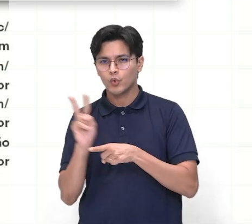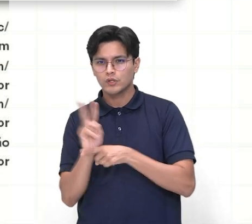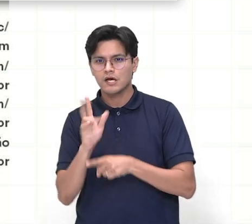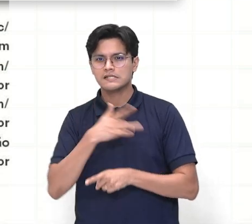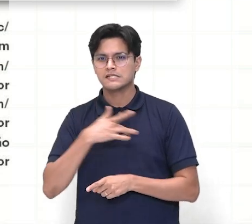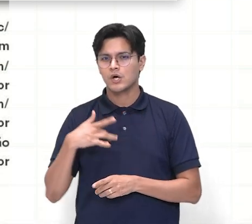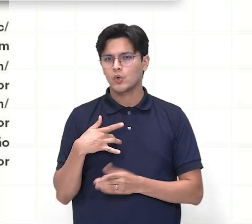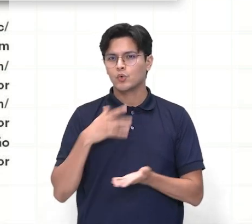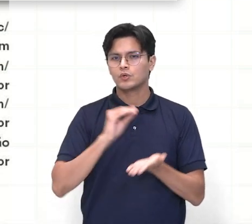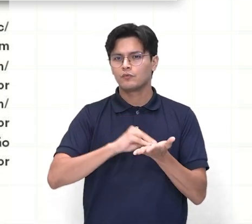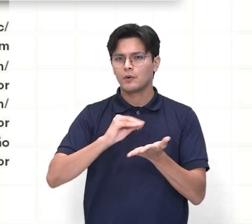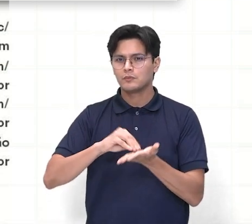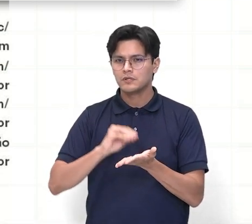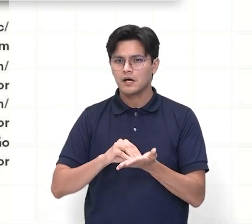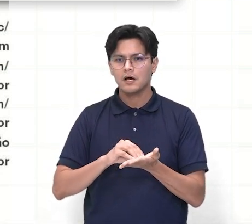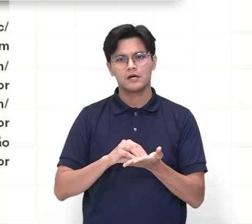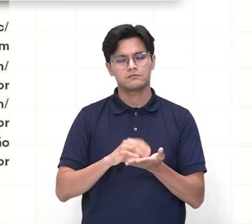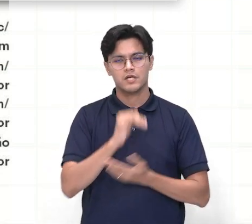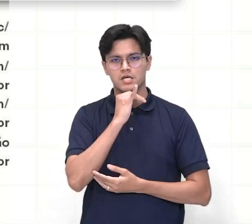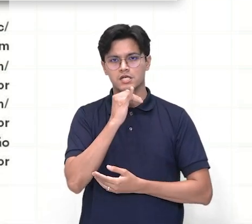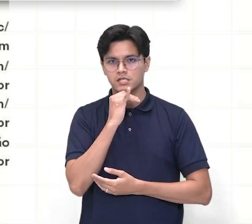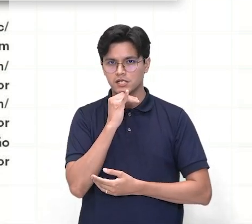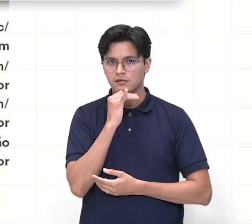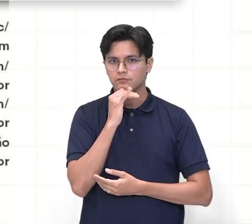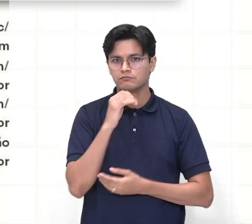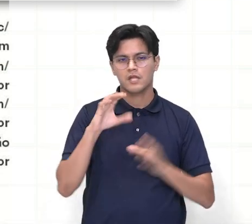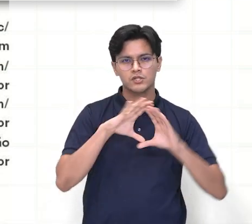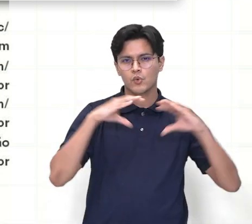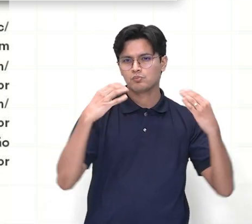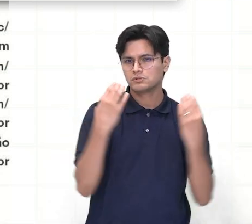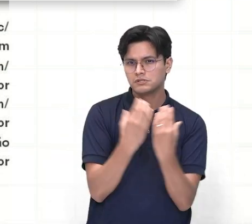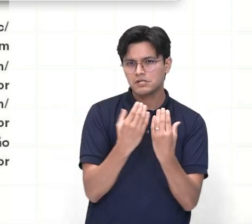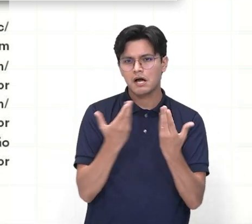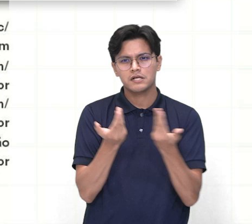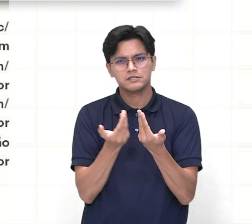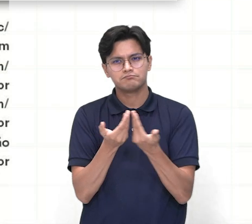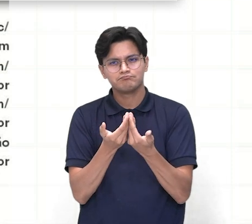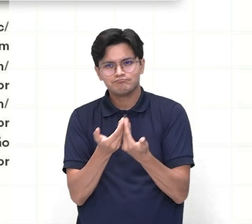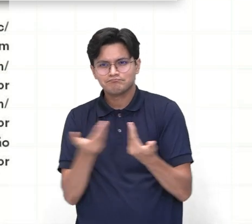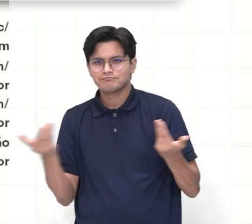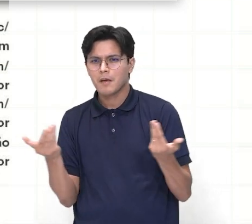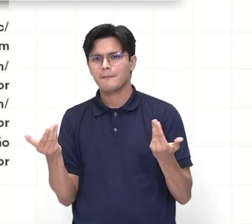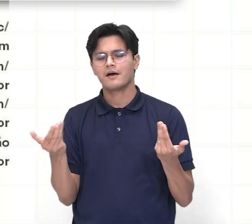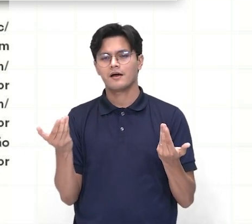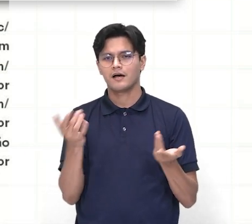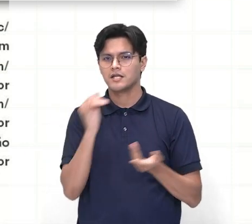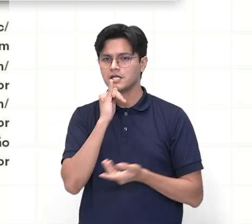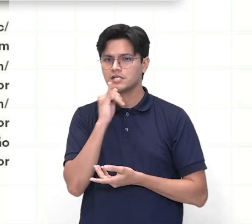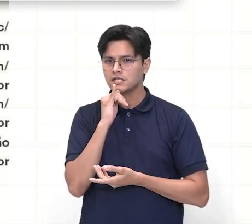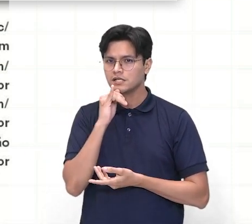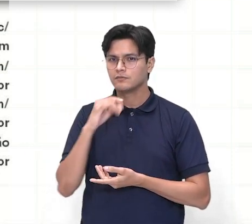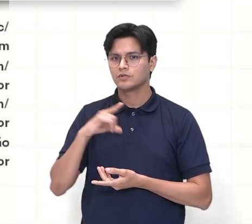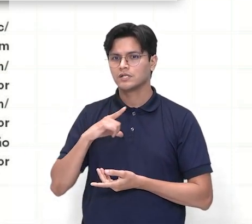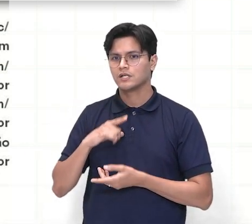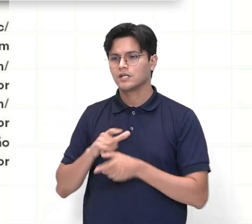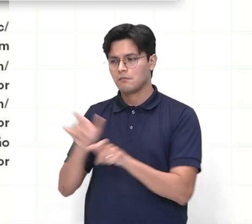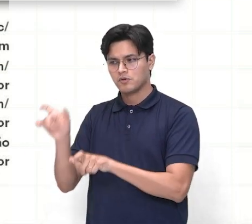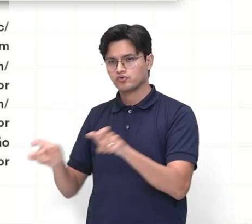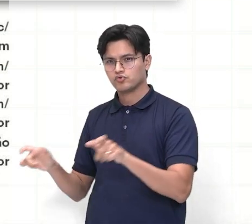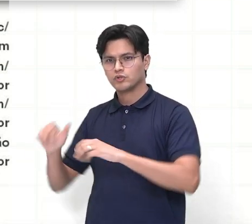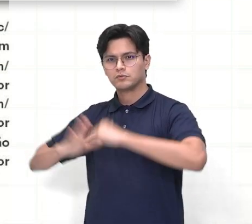nossas comunidades mais remotas, vemos aí na imagem, né, os agentes de saúde que